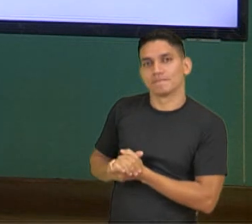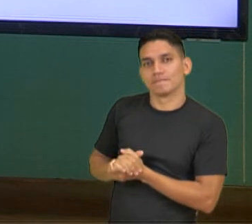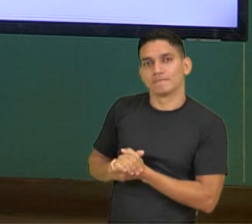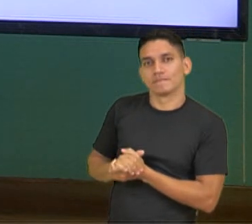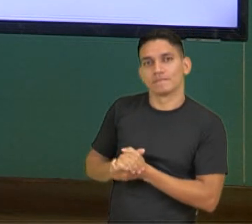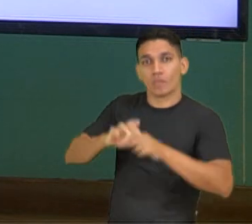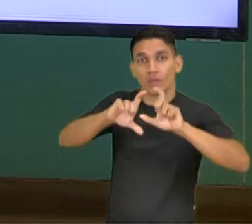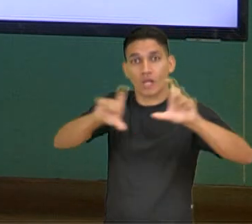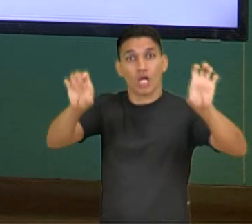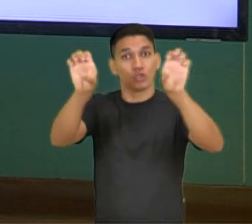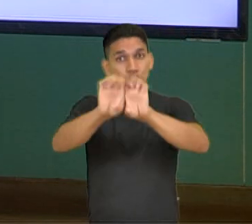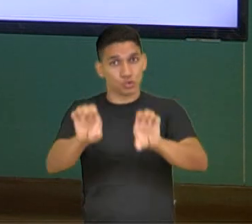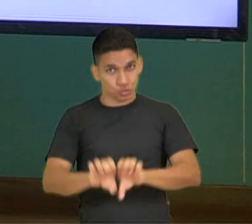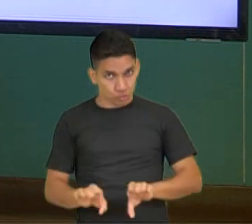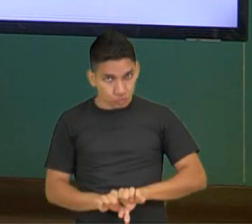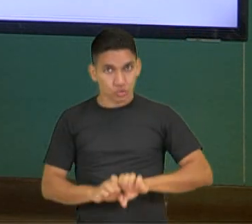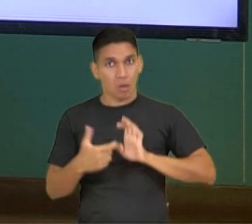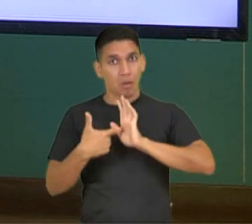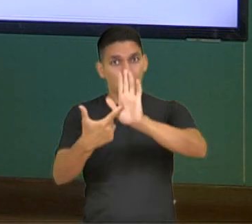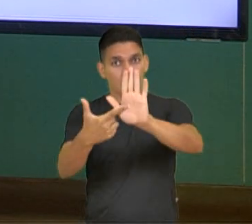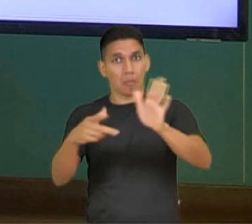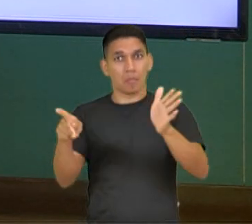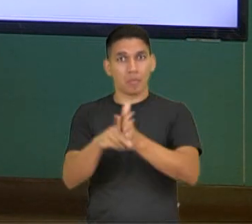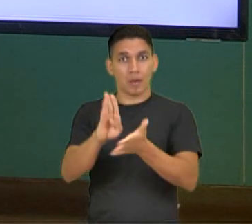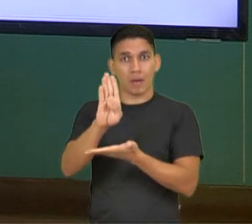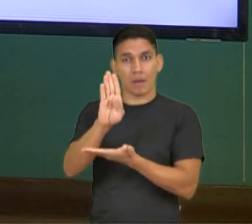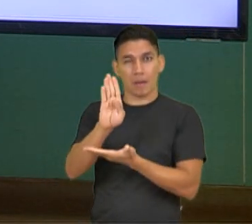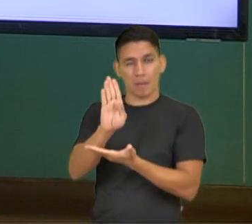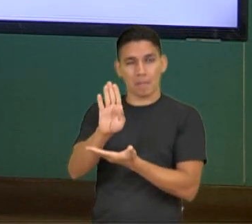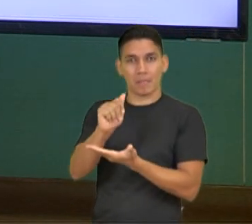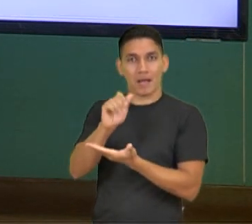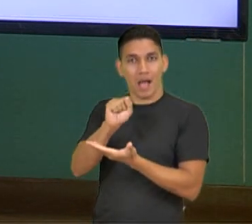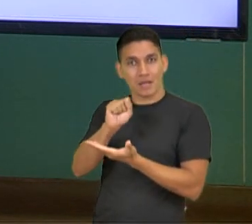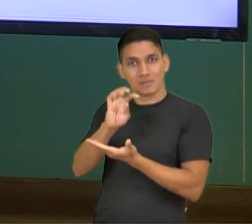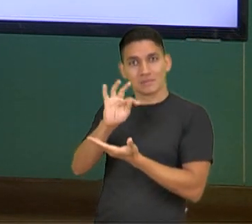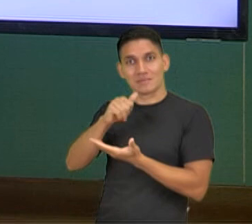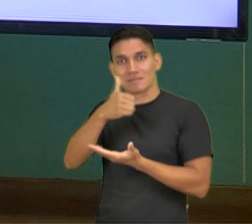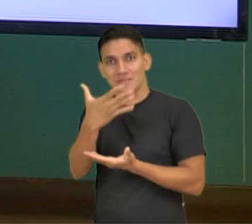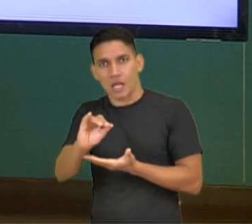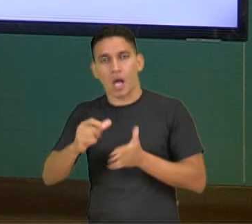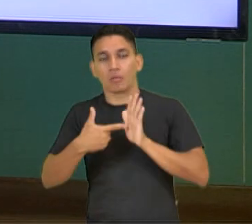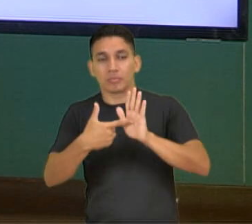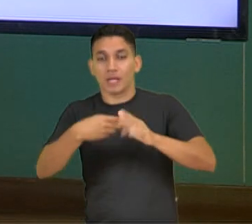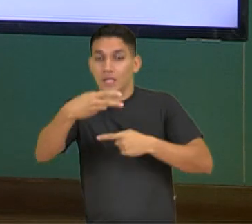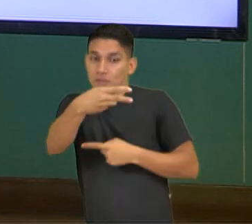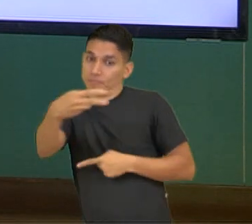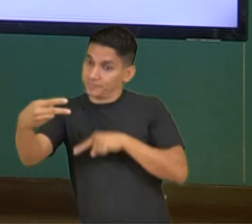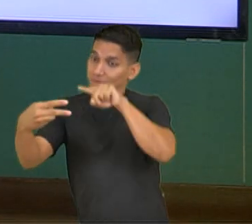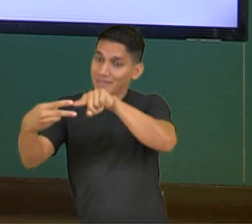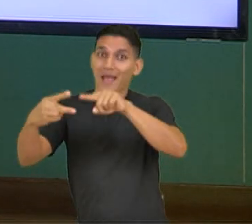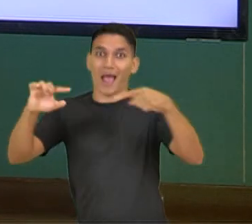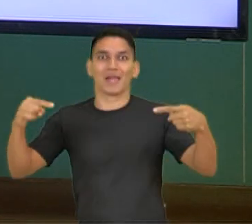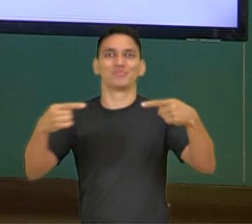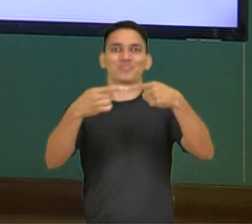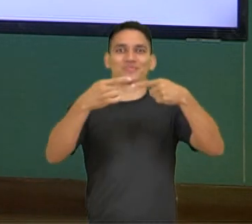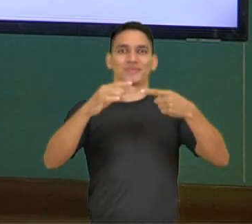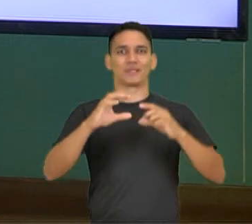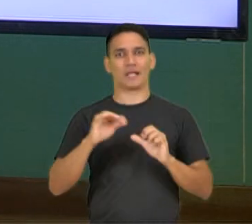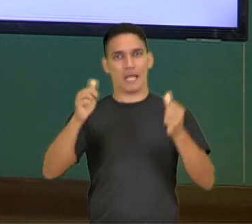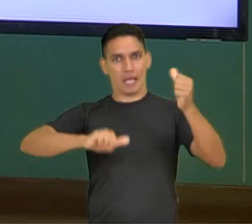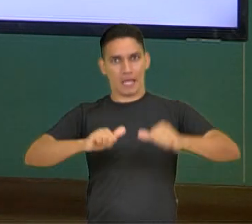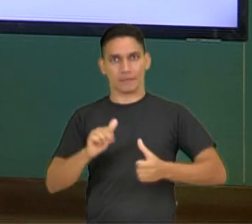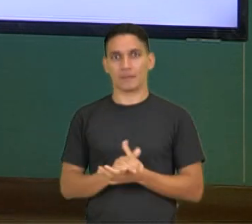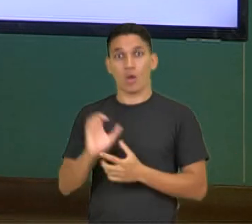fórmula estrutural, pela representação de bastão, tá? Representado, cada traço representa uma ligação química,